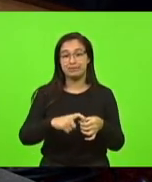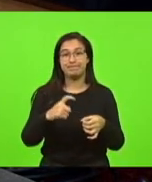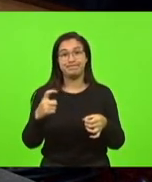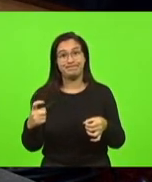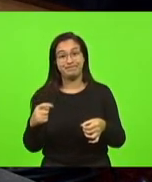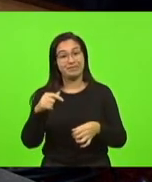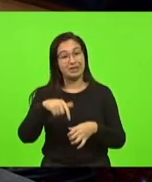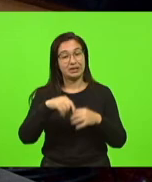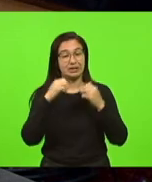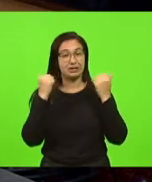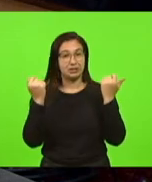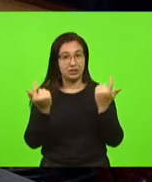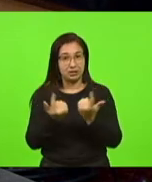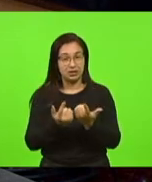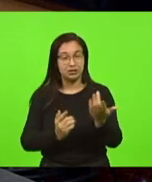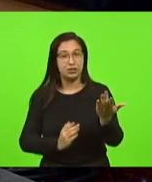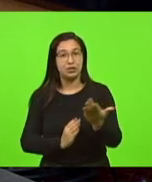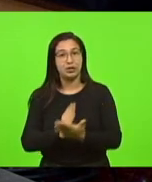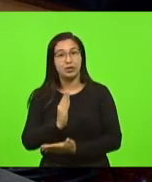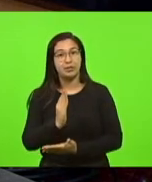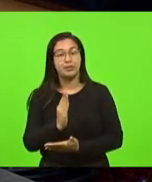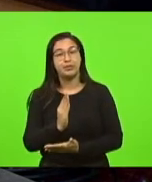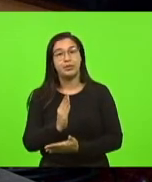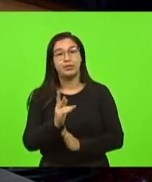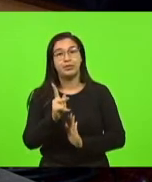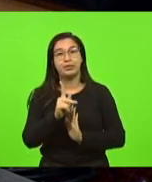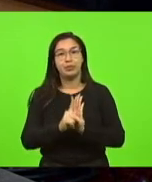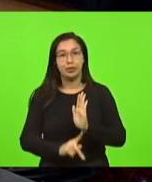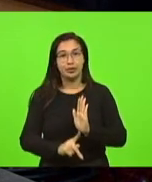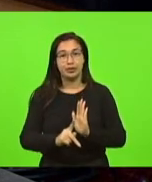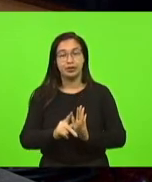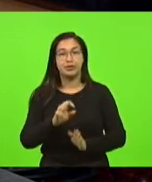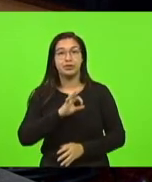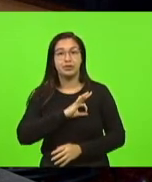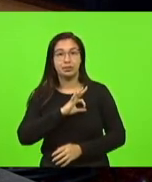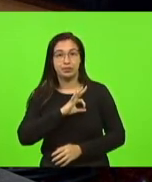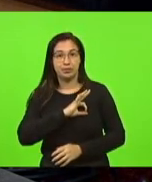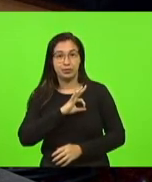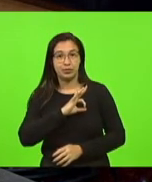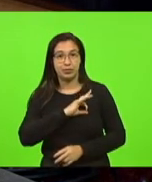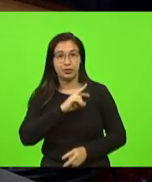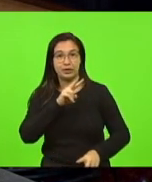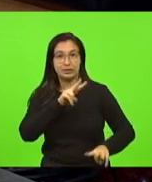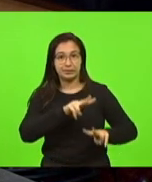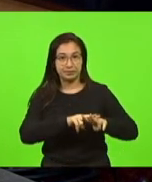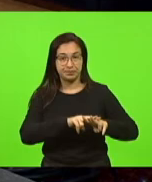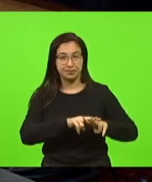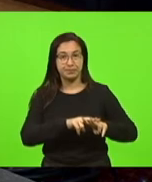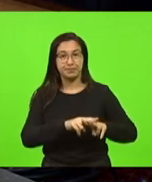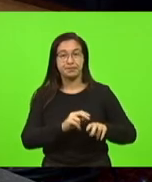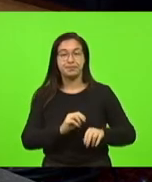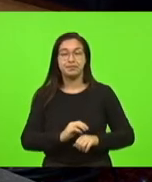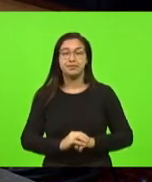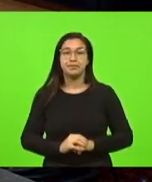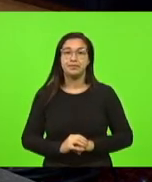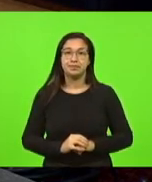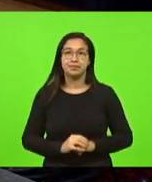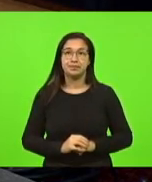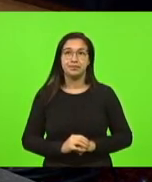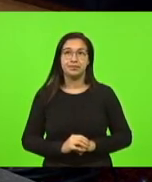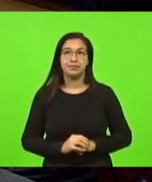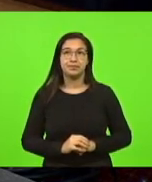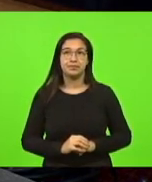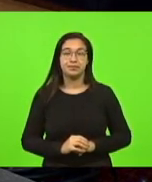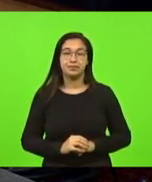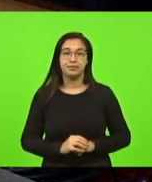aqui, aprovamos o projeto da Polícia Penal. Esse projeto é de origem do